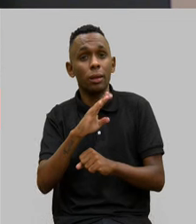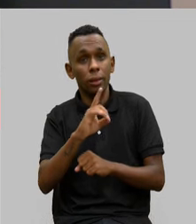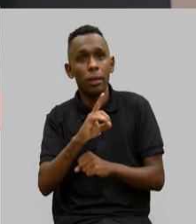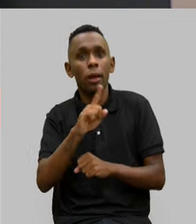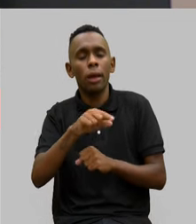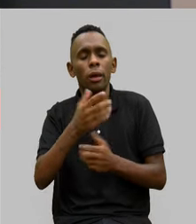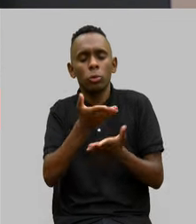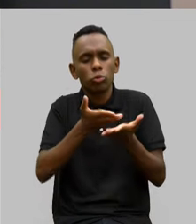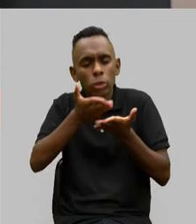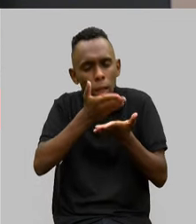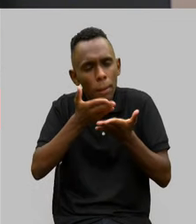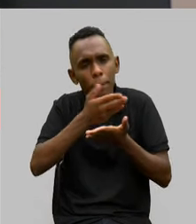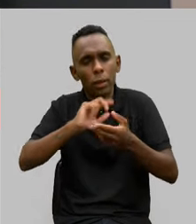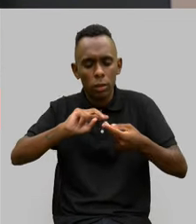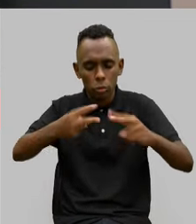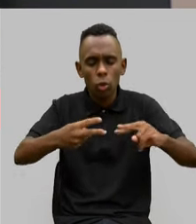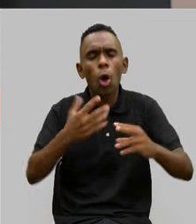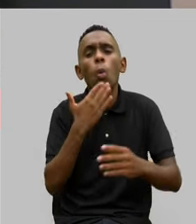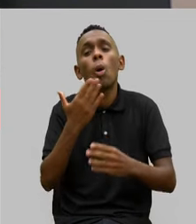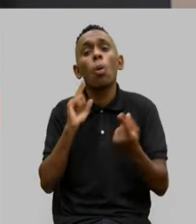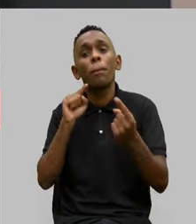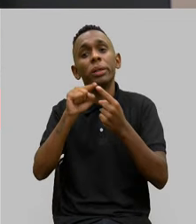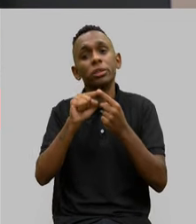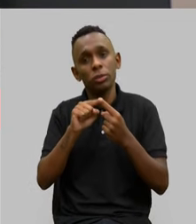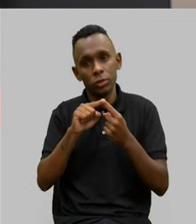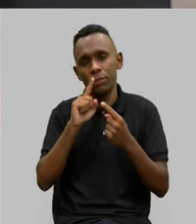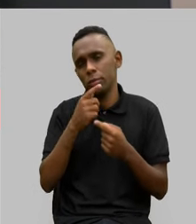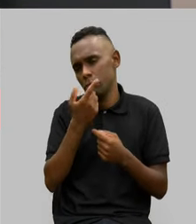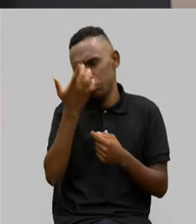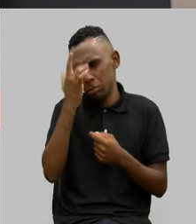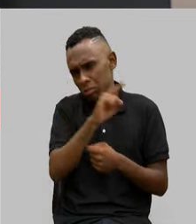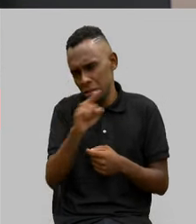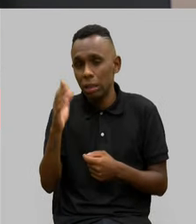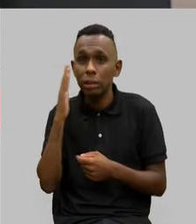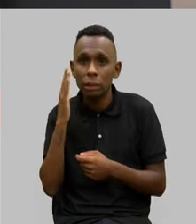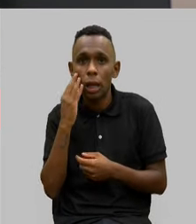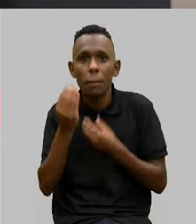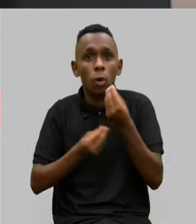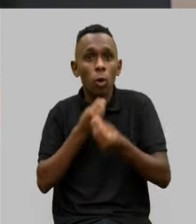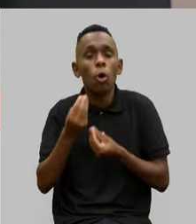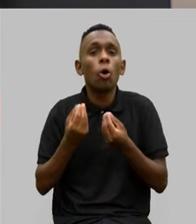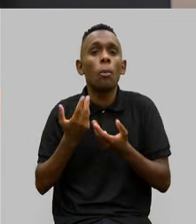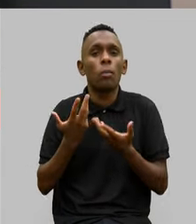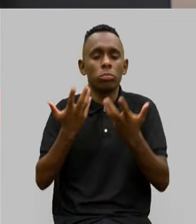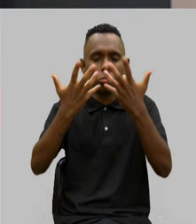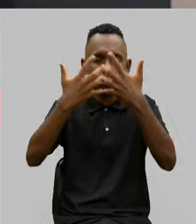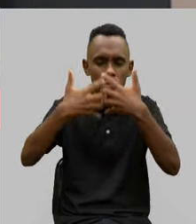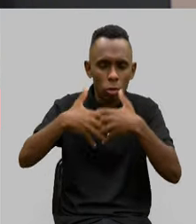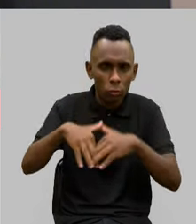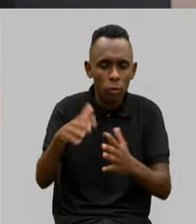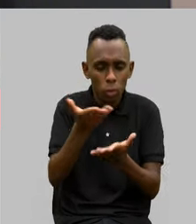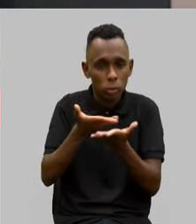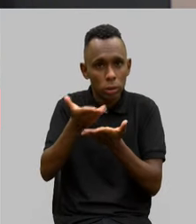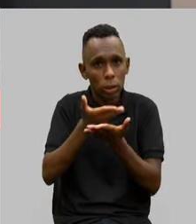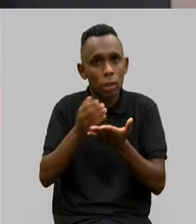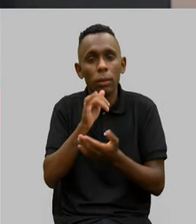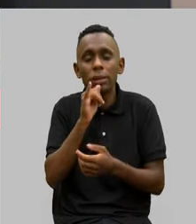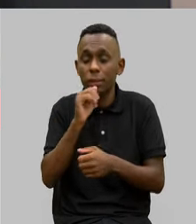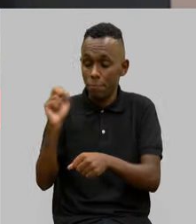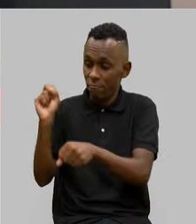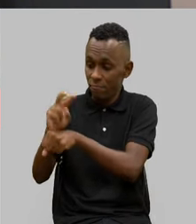gênica Então qual que é o nosso objetivo e não sei se vocês sabem como que funciona mais ou menos uma terapia gênica mas basicamente você pega um